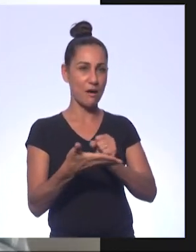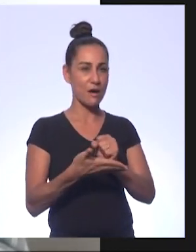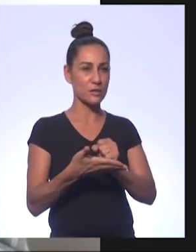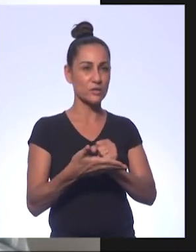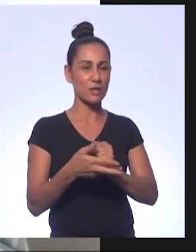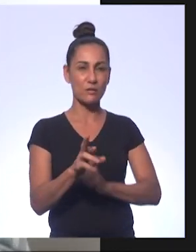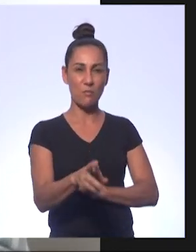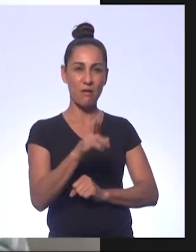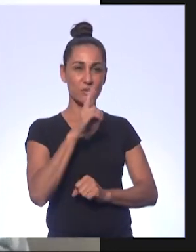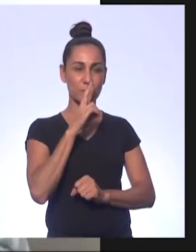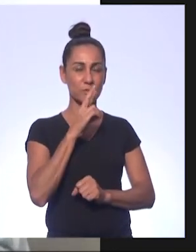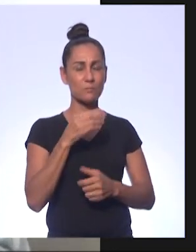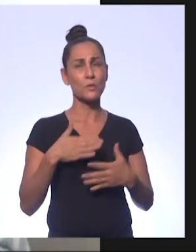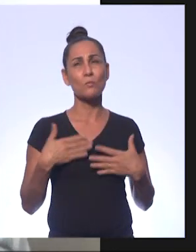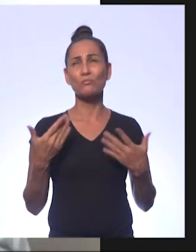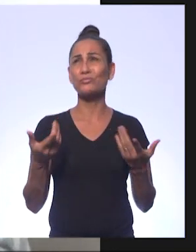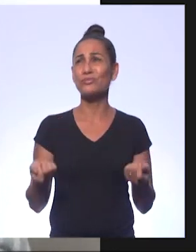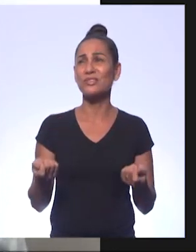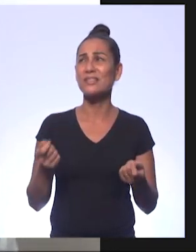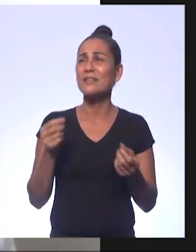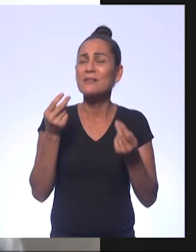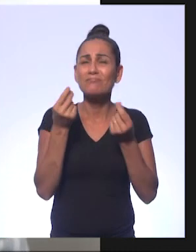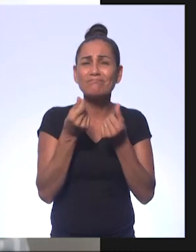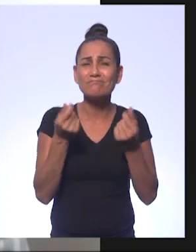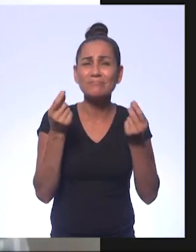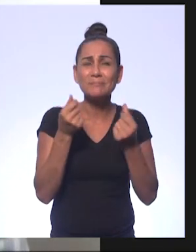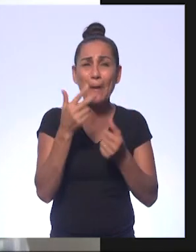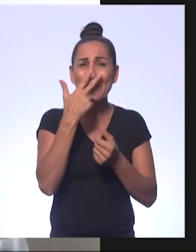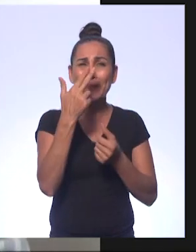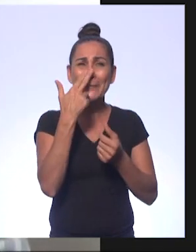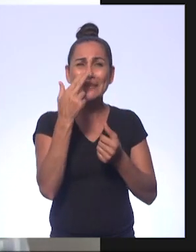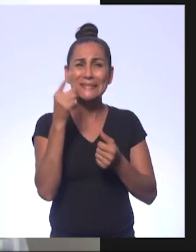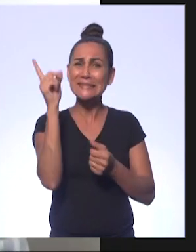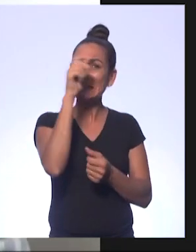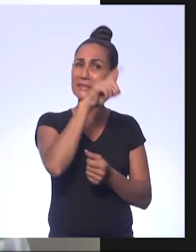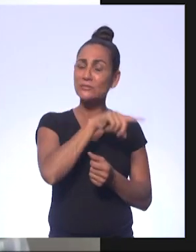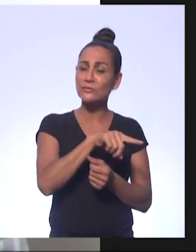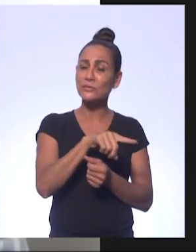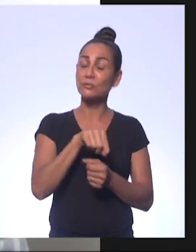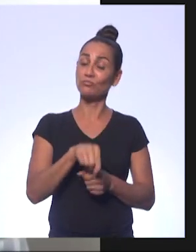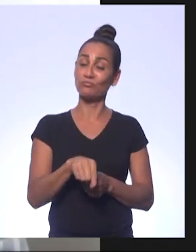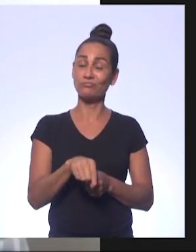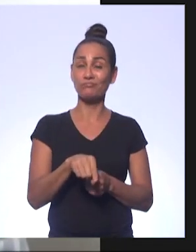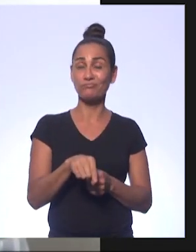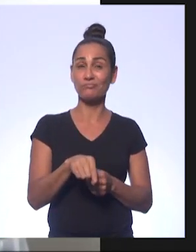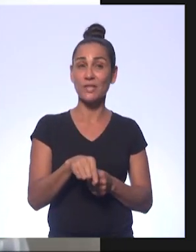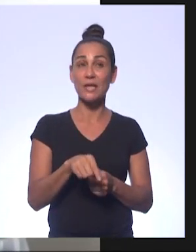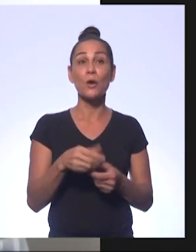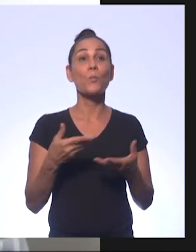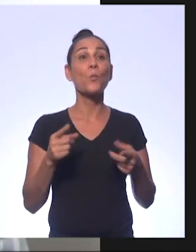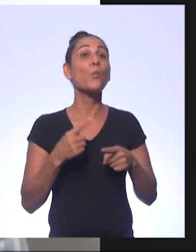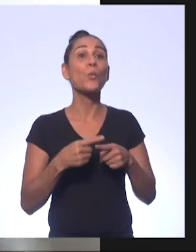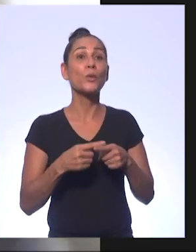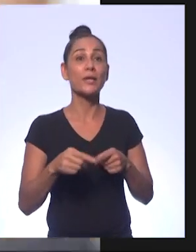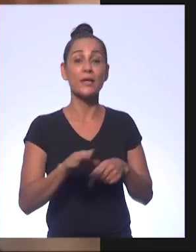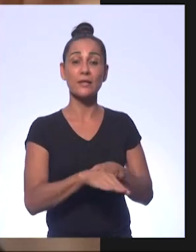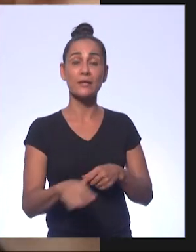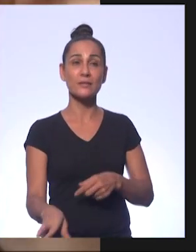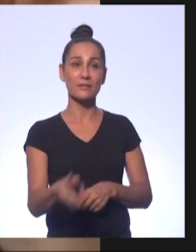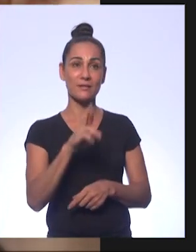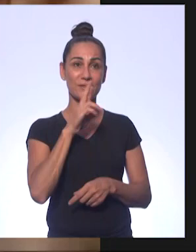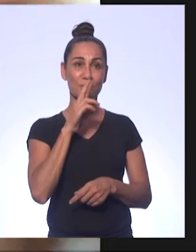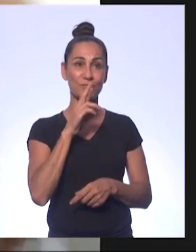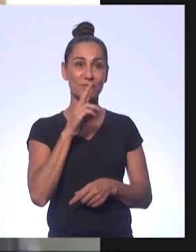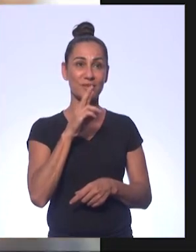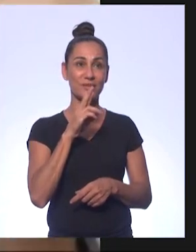uma resposta e fala, puxa, tem aqui uma dificuldade. Por que as crianças estão me dando essa resposta? Porque,